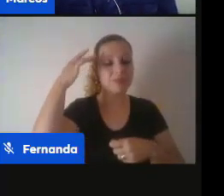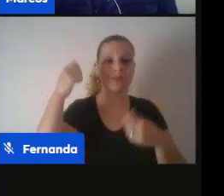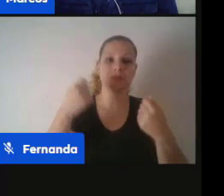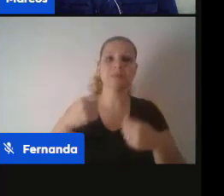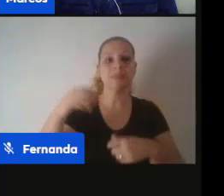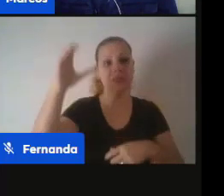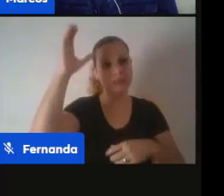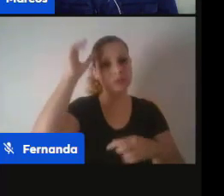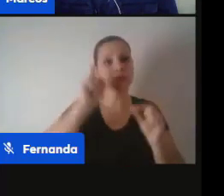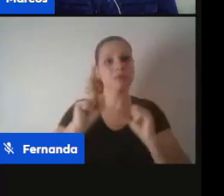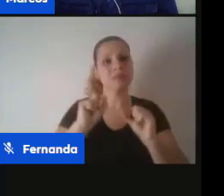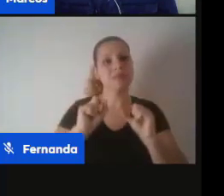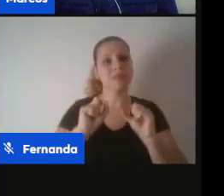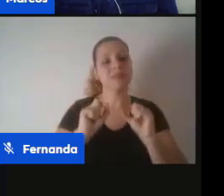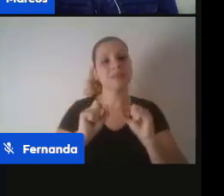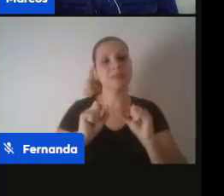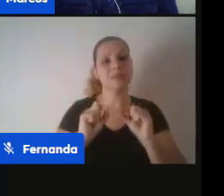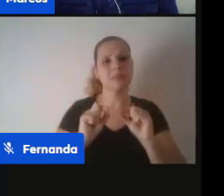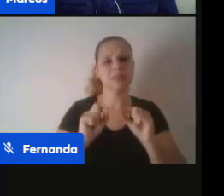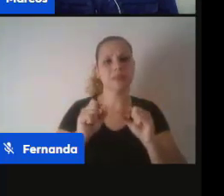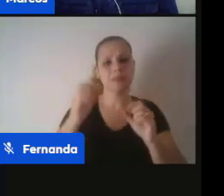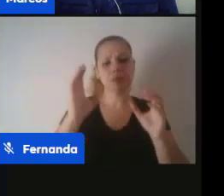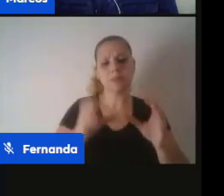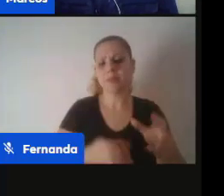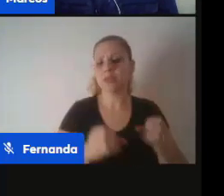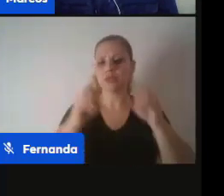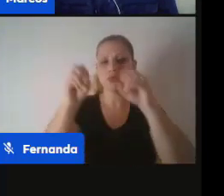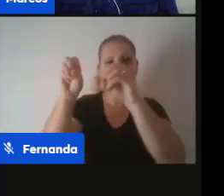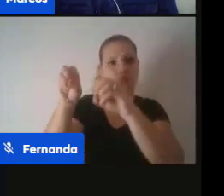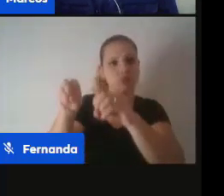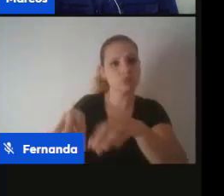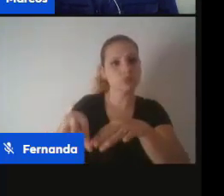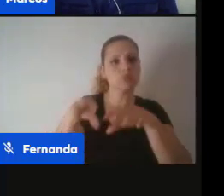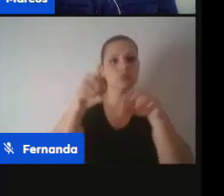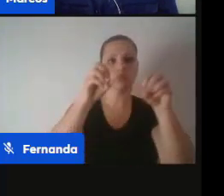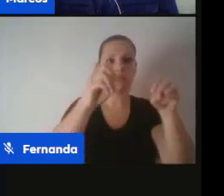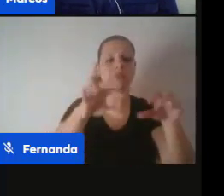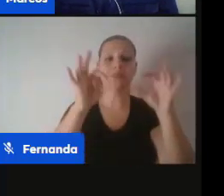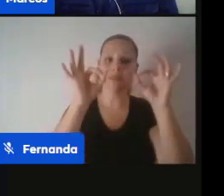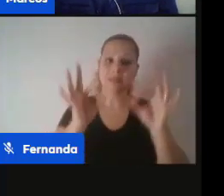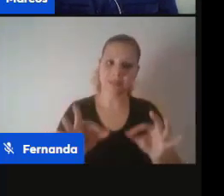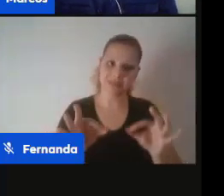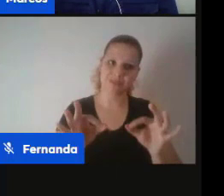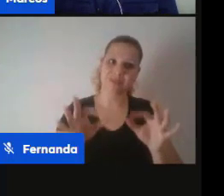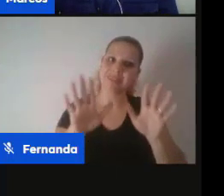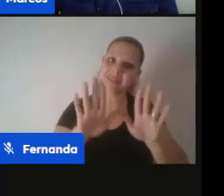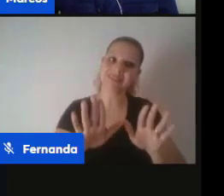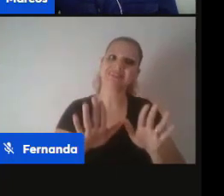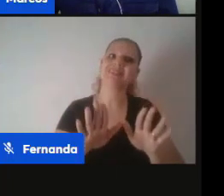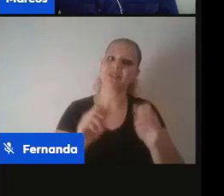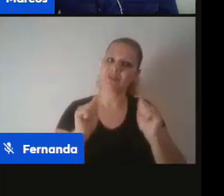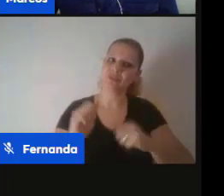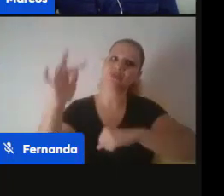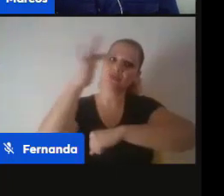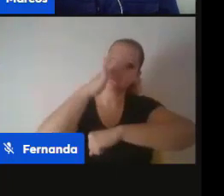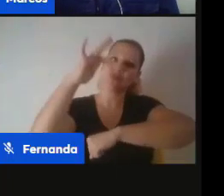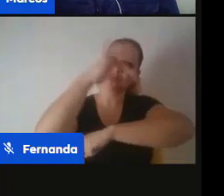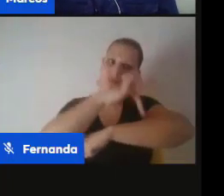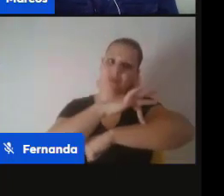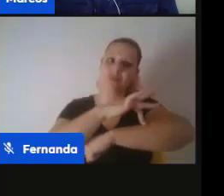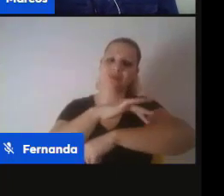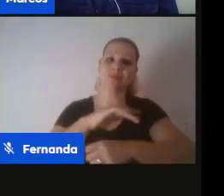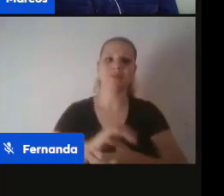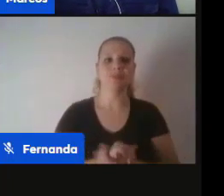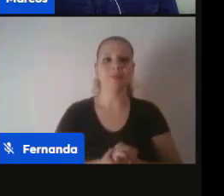em locais inadequados, e aí, eventualmente, é um eventual criadouro do vetor.